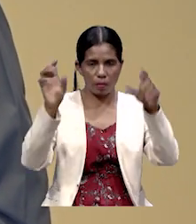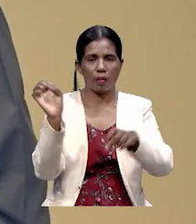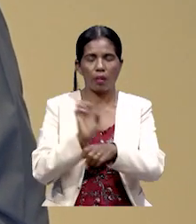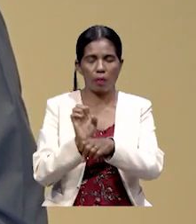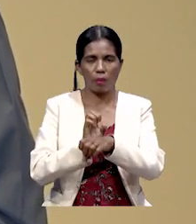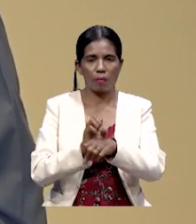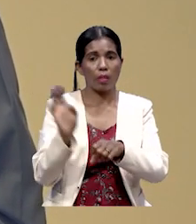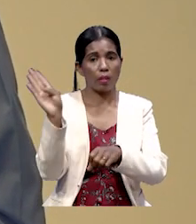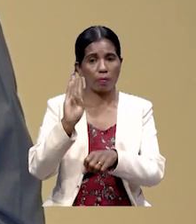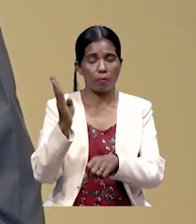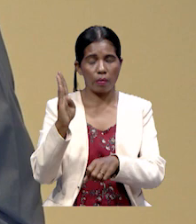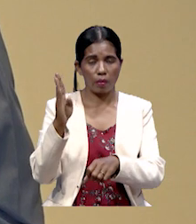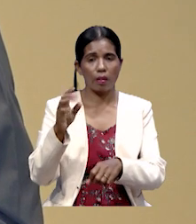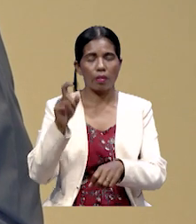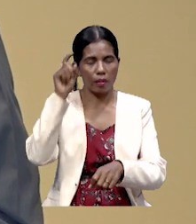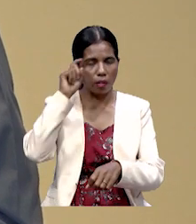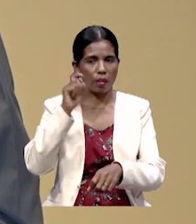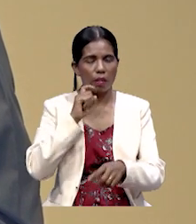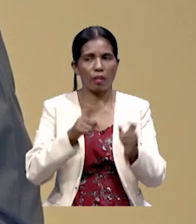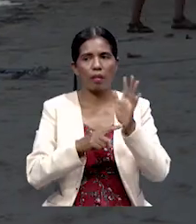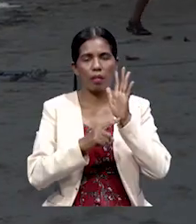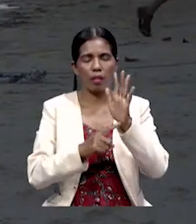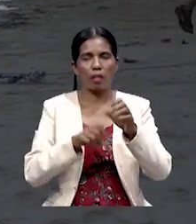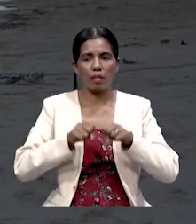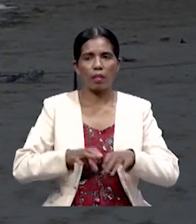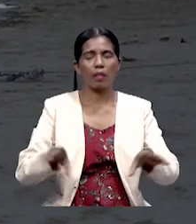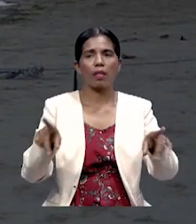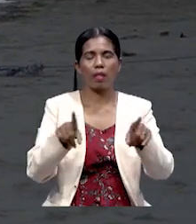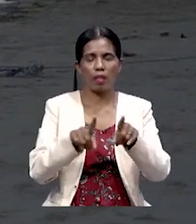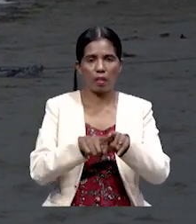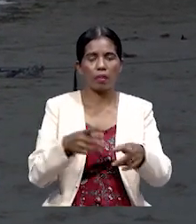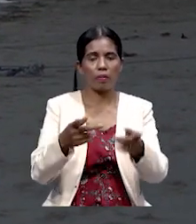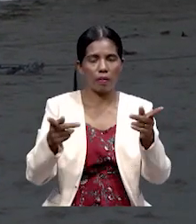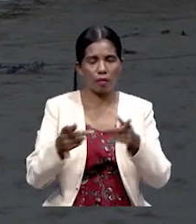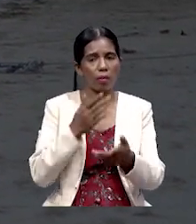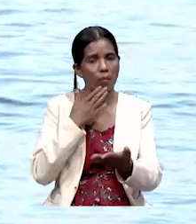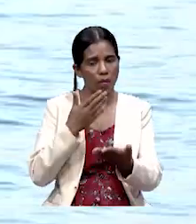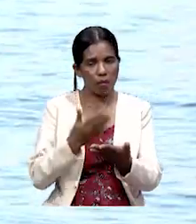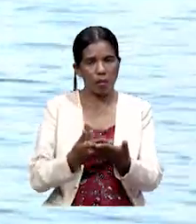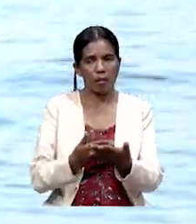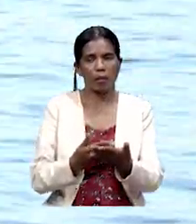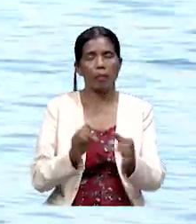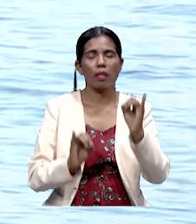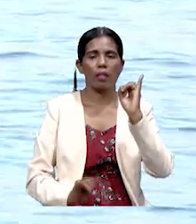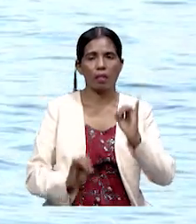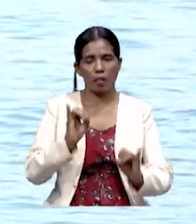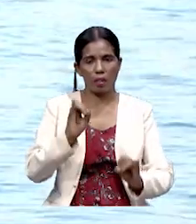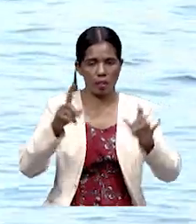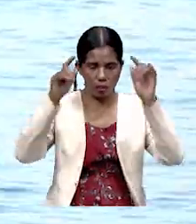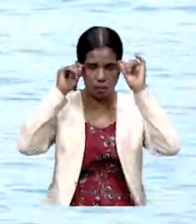Azul, Kairala Xanana Gusmão Hatutang, Tassi Makanesan elemento fundamental ida da identidade